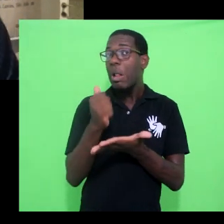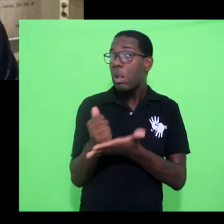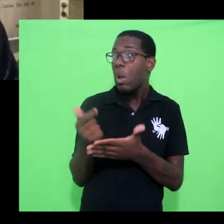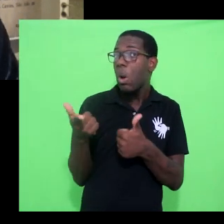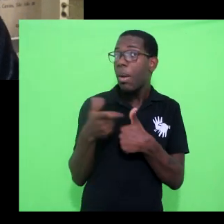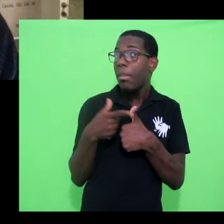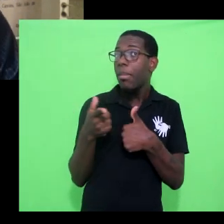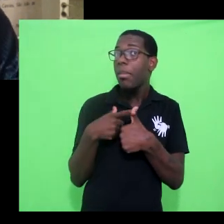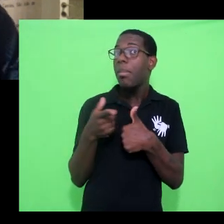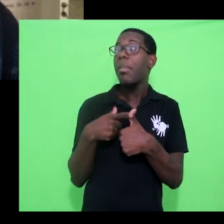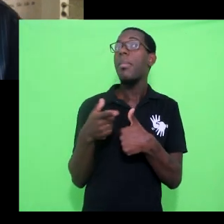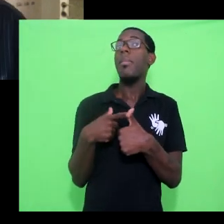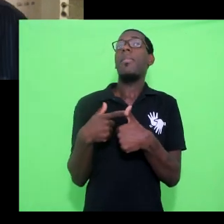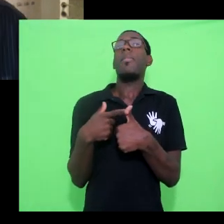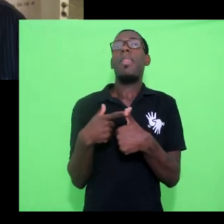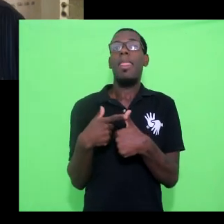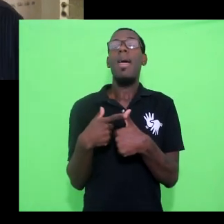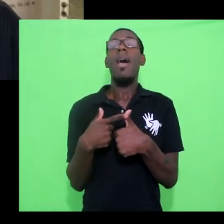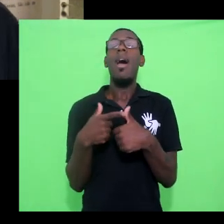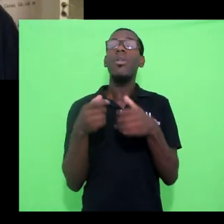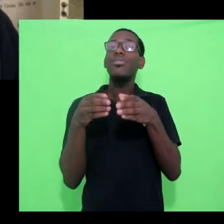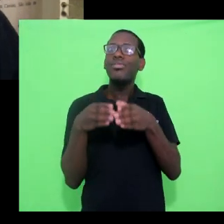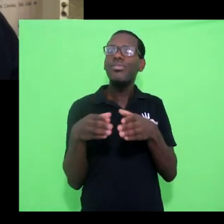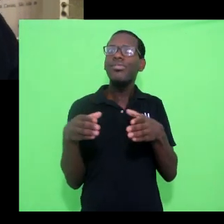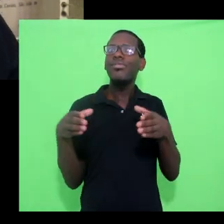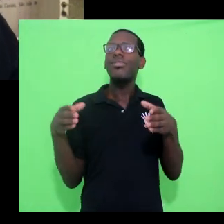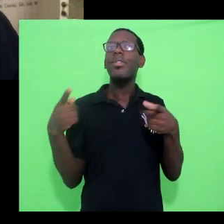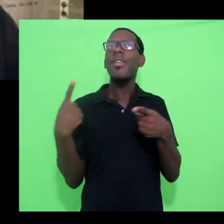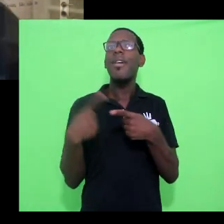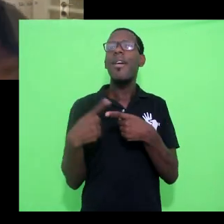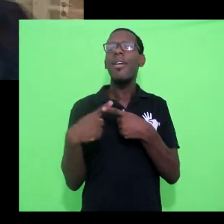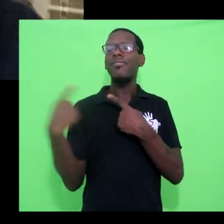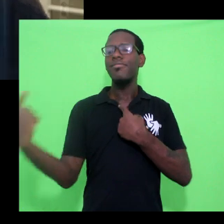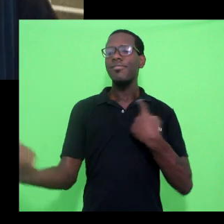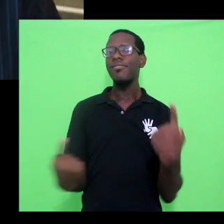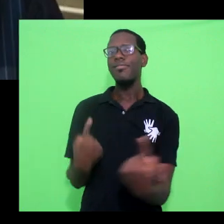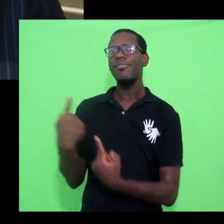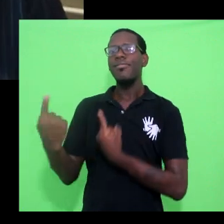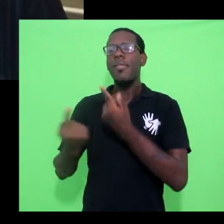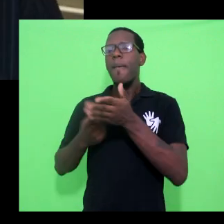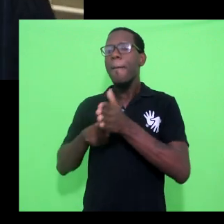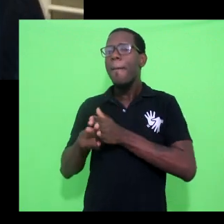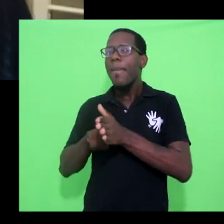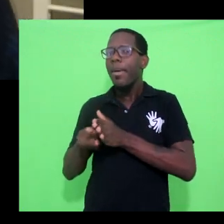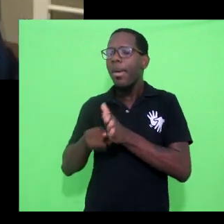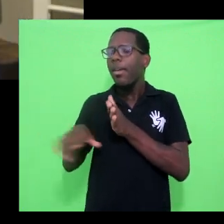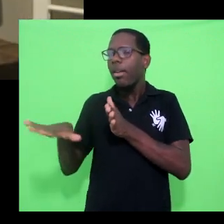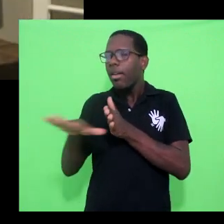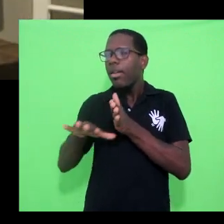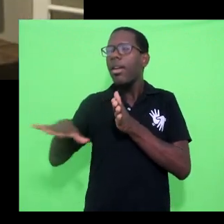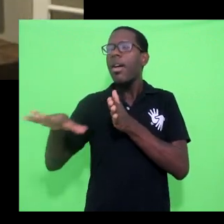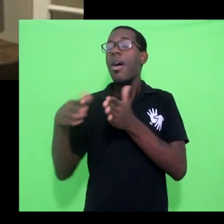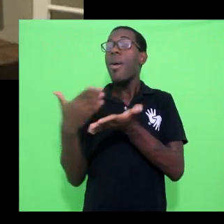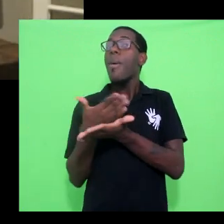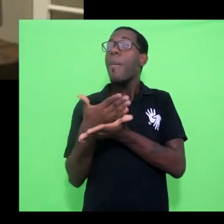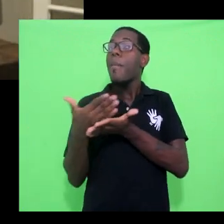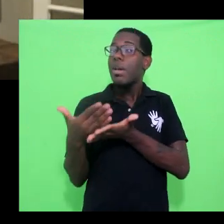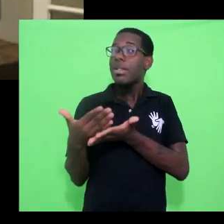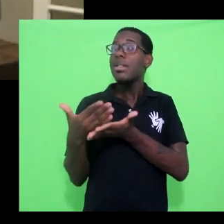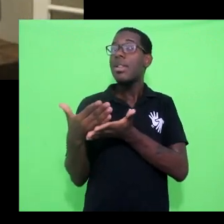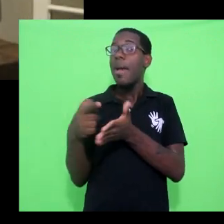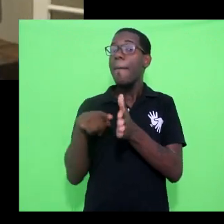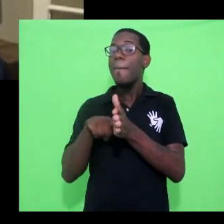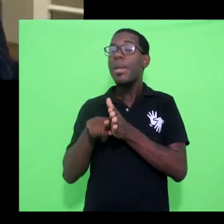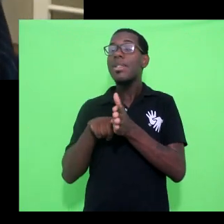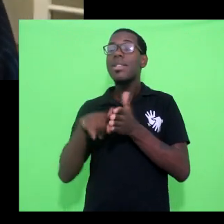ofício. O entusiasmo era tamanho que eles começaram não só a fazer pesquisa de campo, como também começaram a